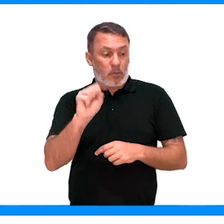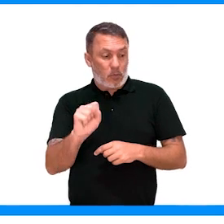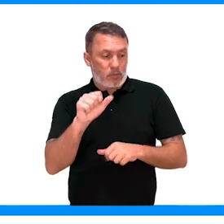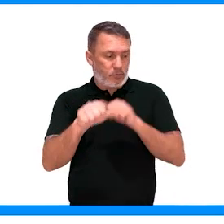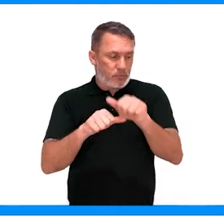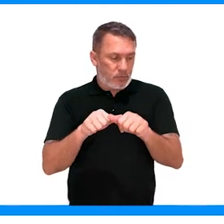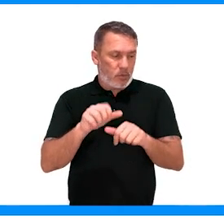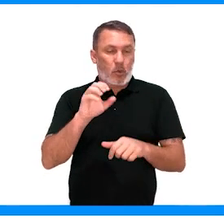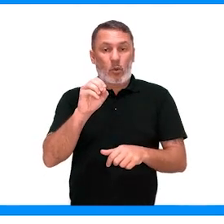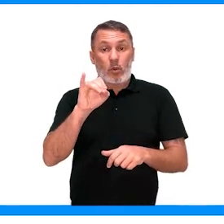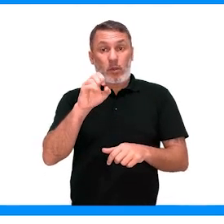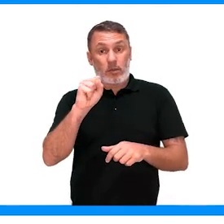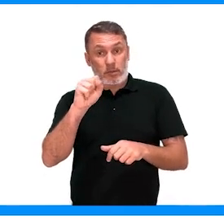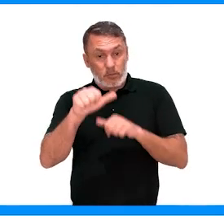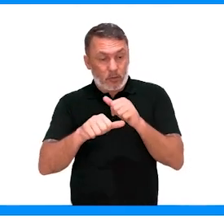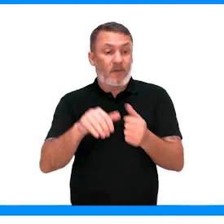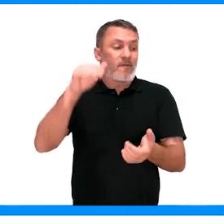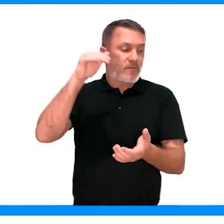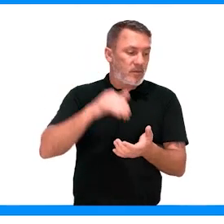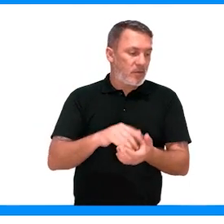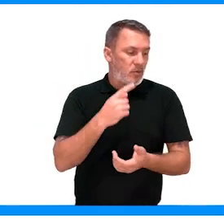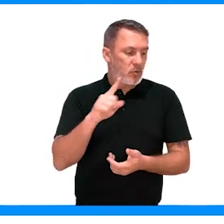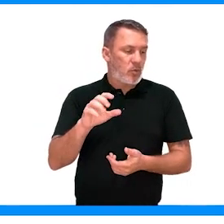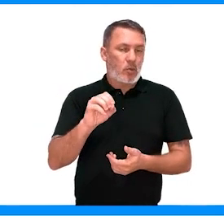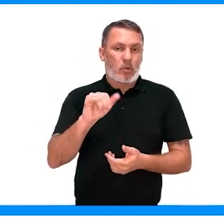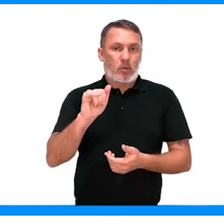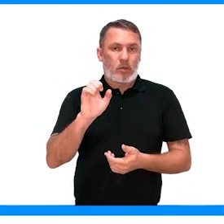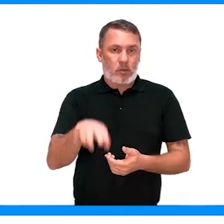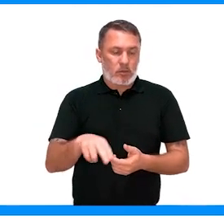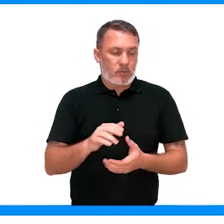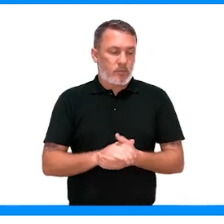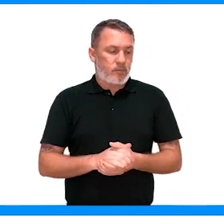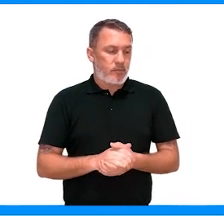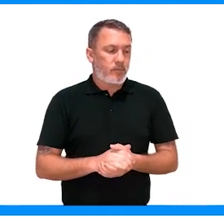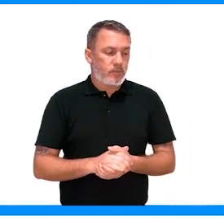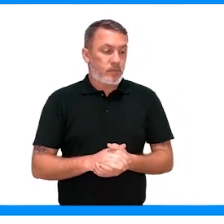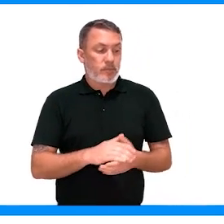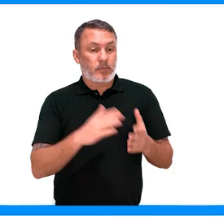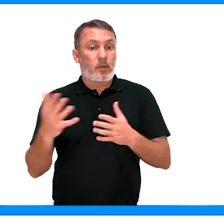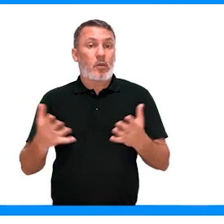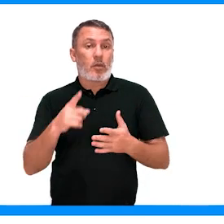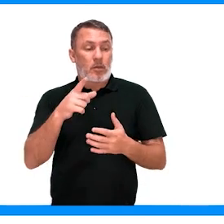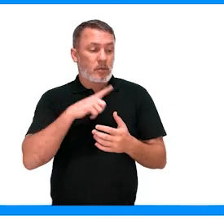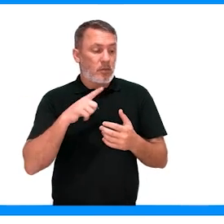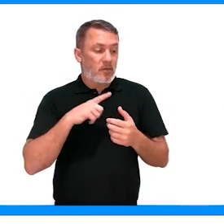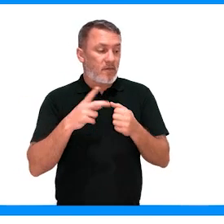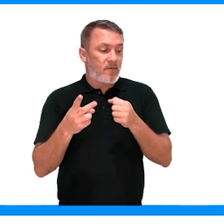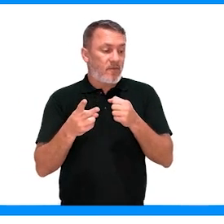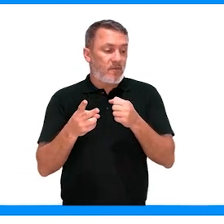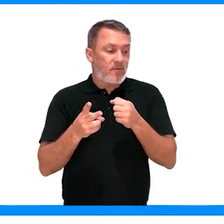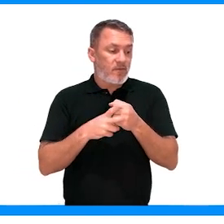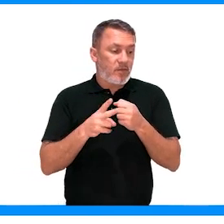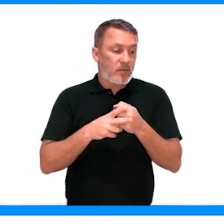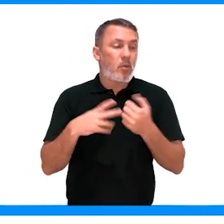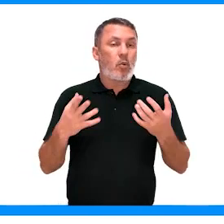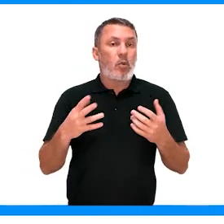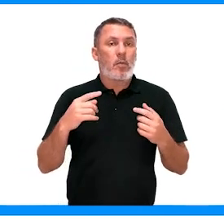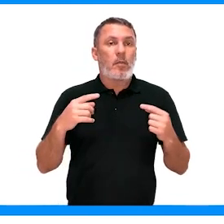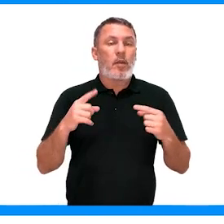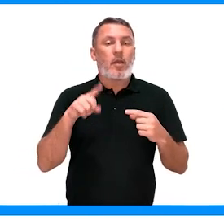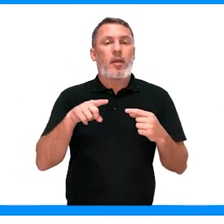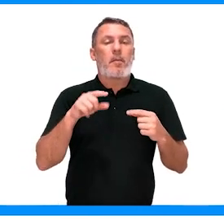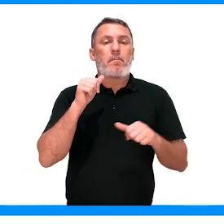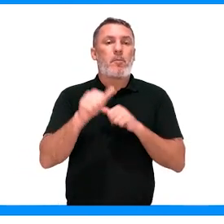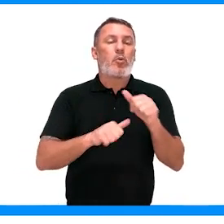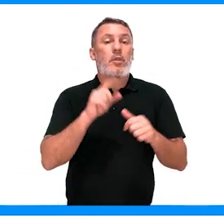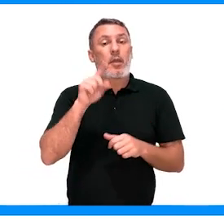vosotros oís, ellos e ellas, ustedes oyen. Vamos agora para os verbinhos dar e estar, que